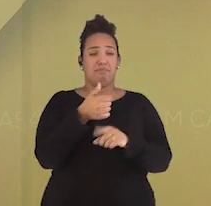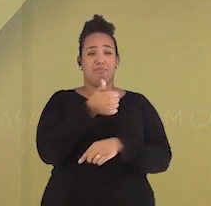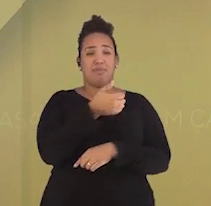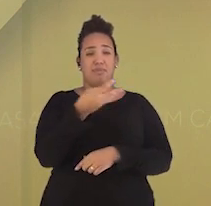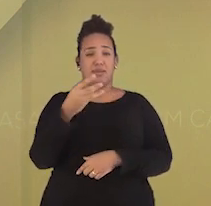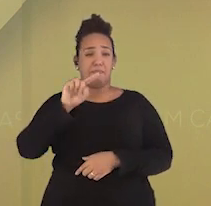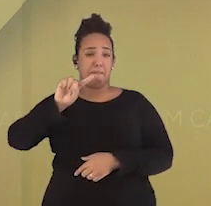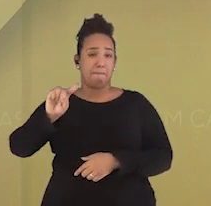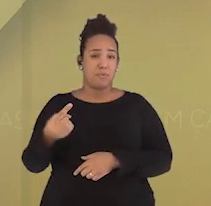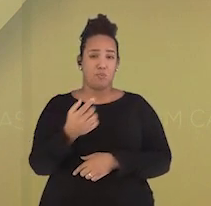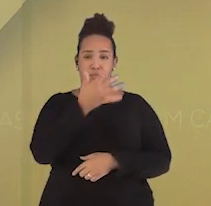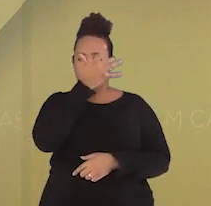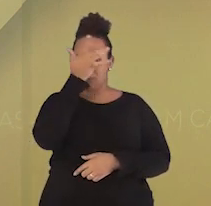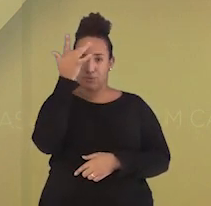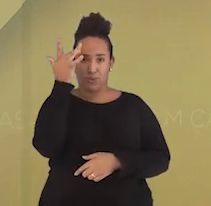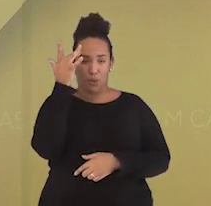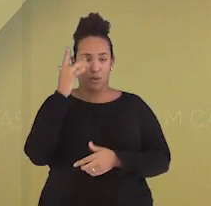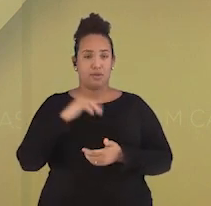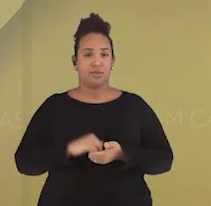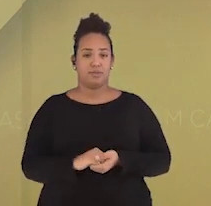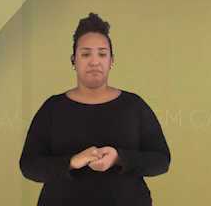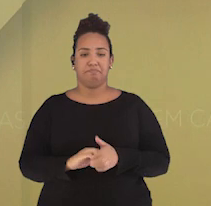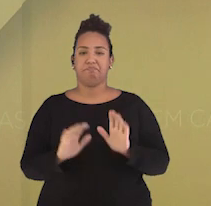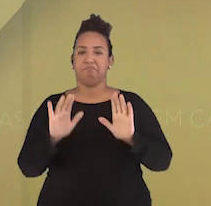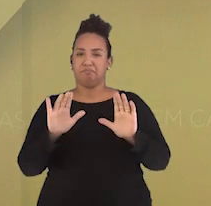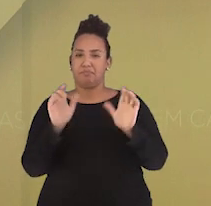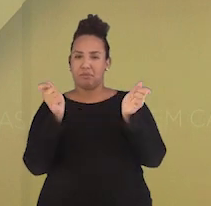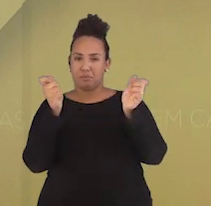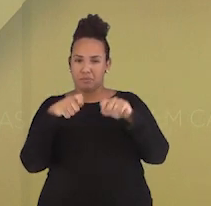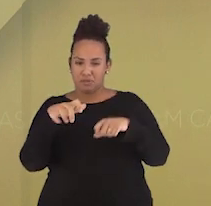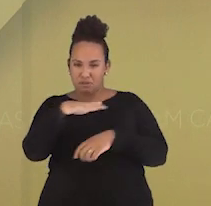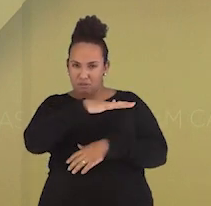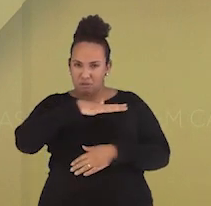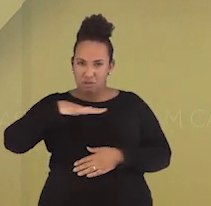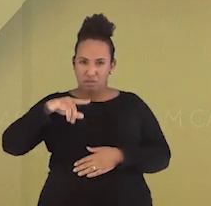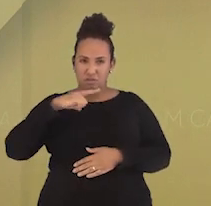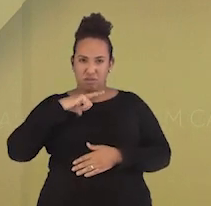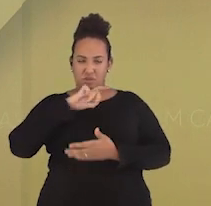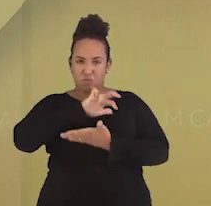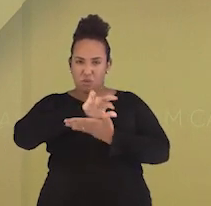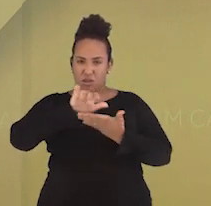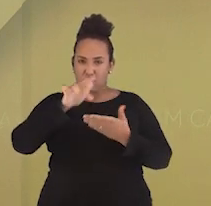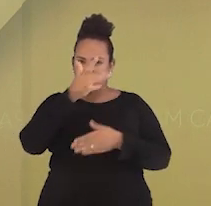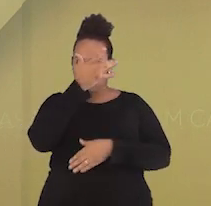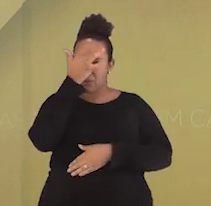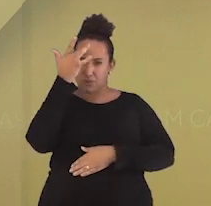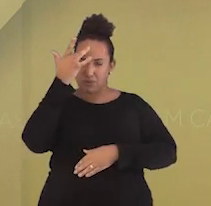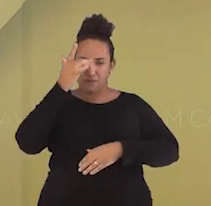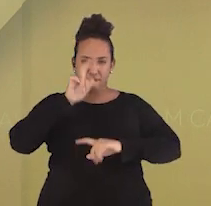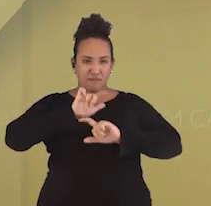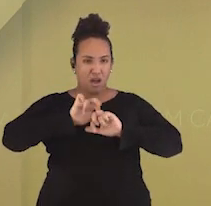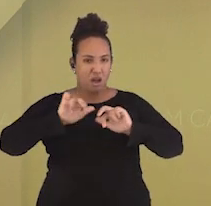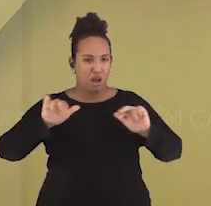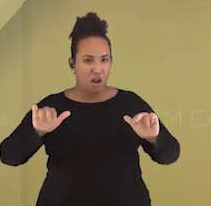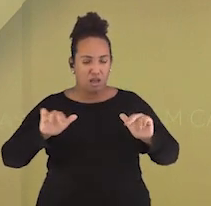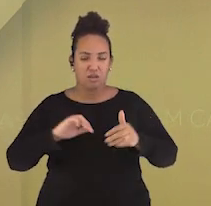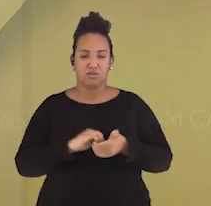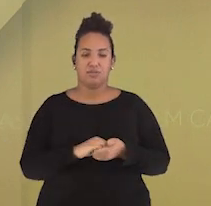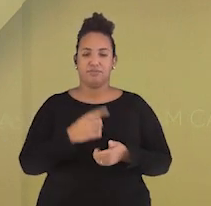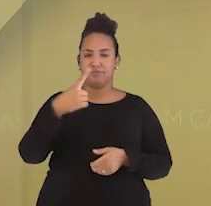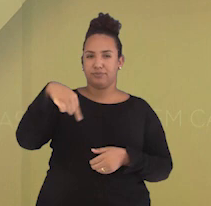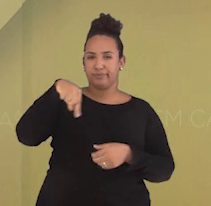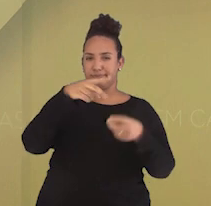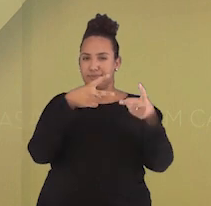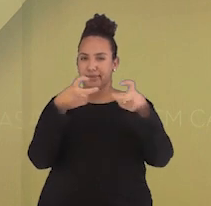pessoas. Mas é possível um espaço caber tanta gente? Consegue identificar as regiões do Brasil